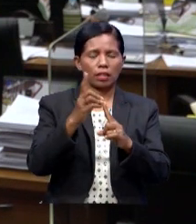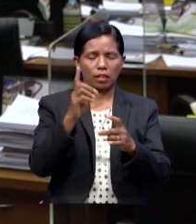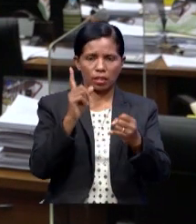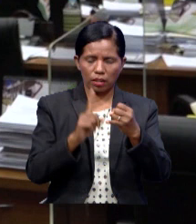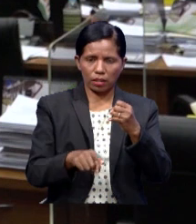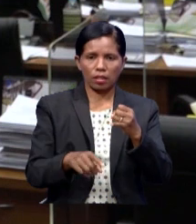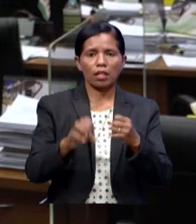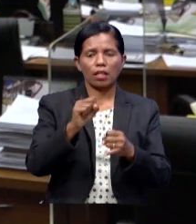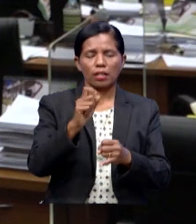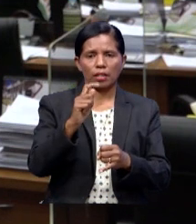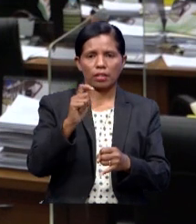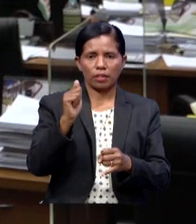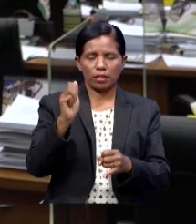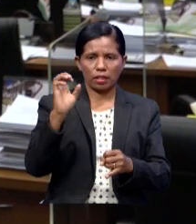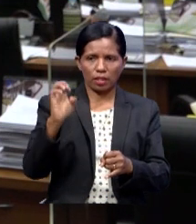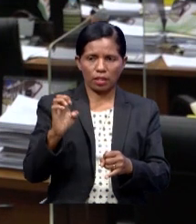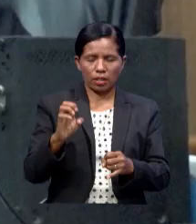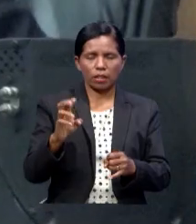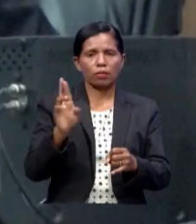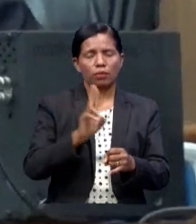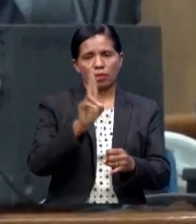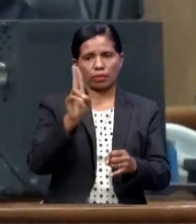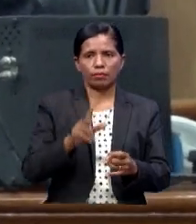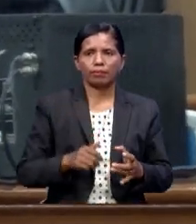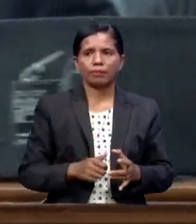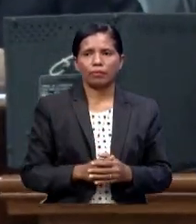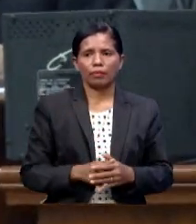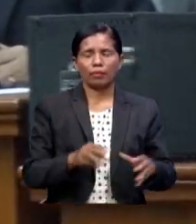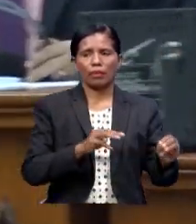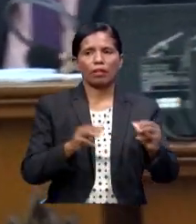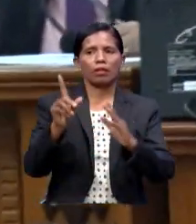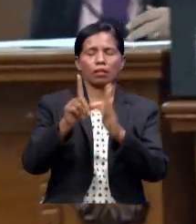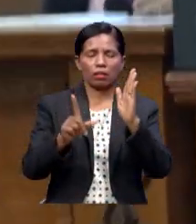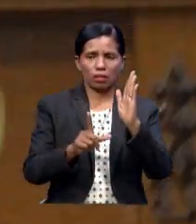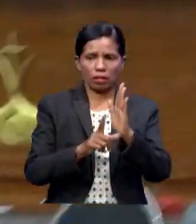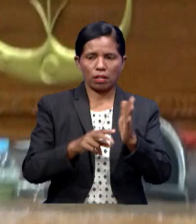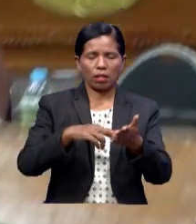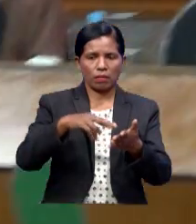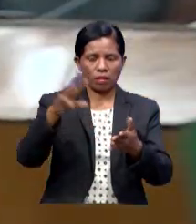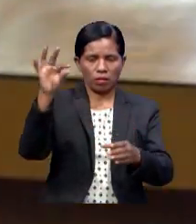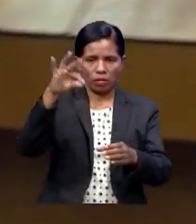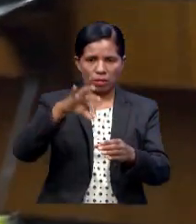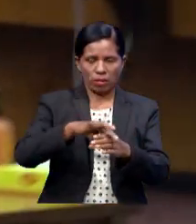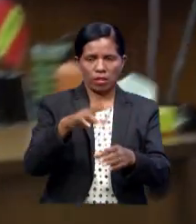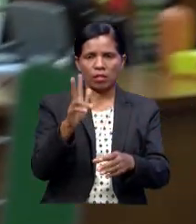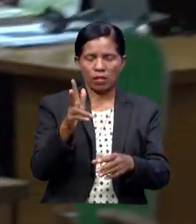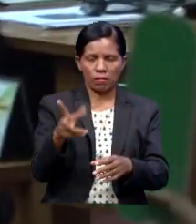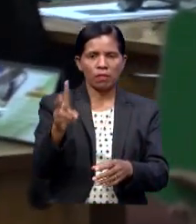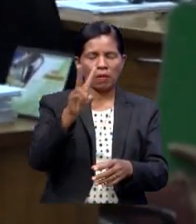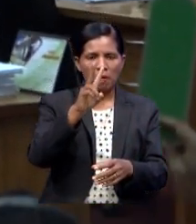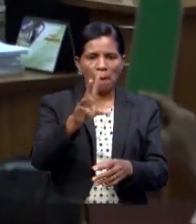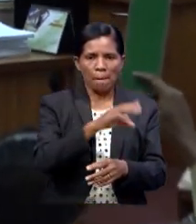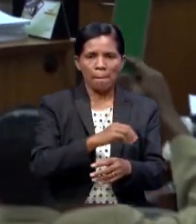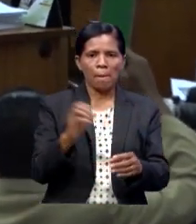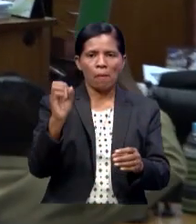está é bele aplica. Alteração lei eleitoral ne aprova o voto a favor tolo nulo resingualo contra